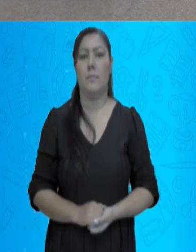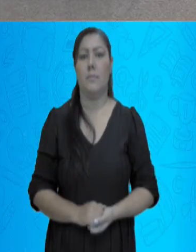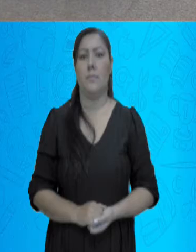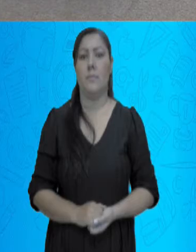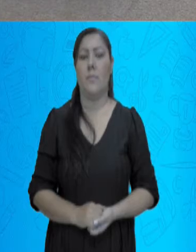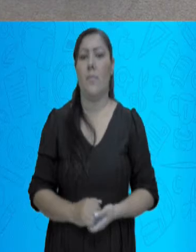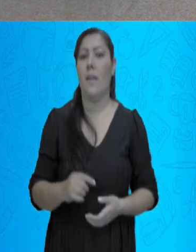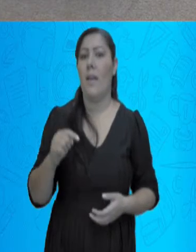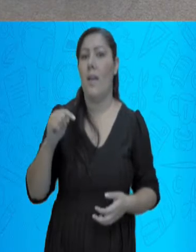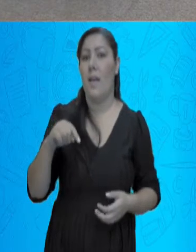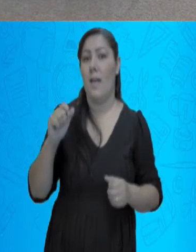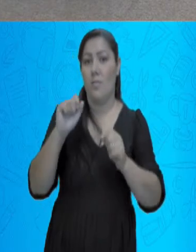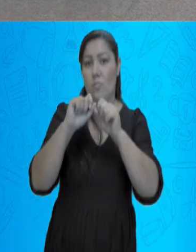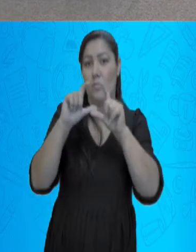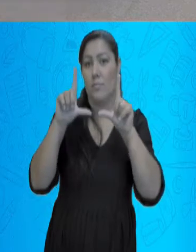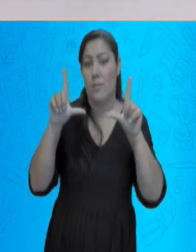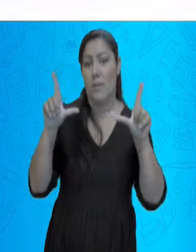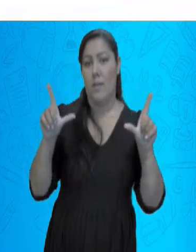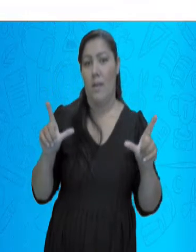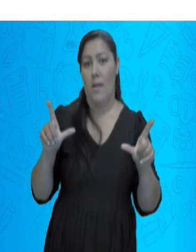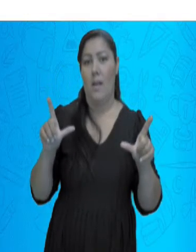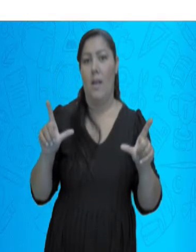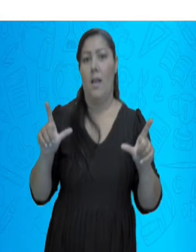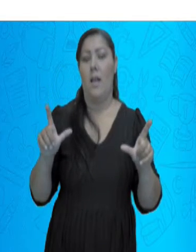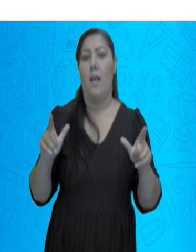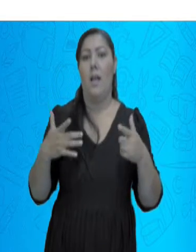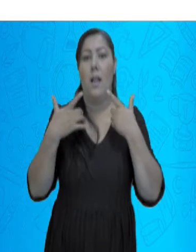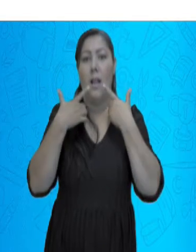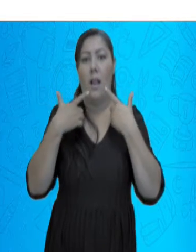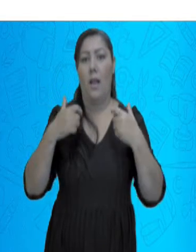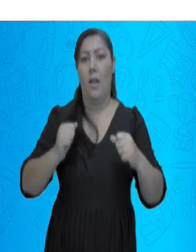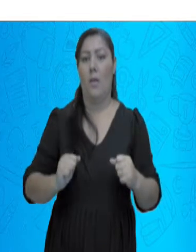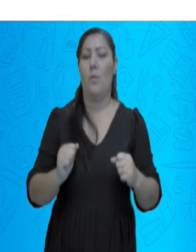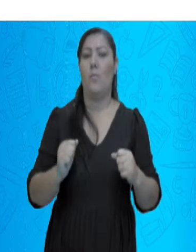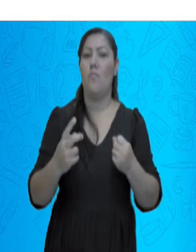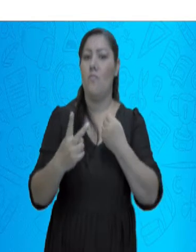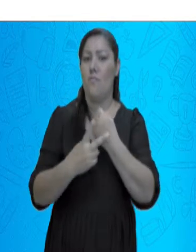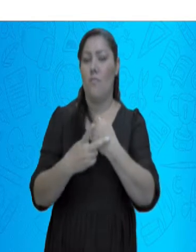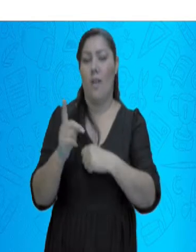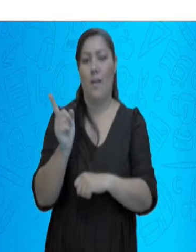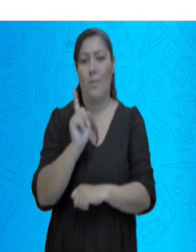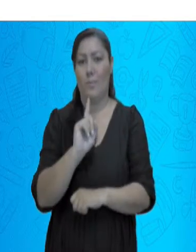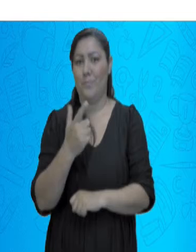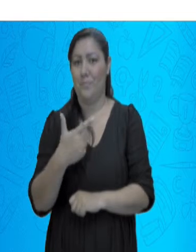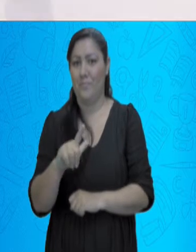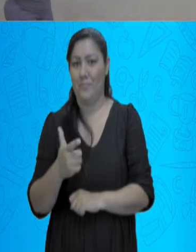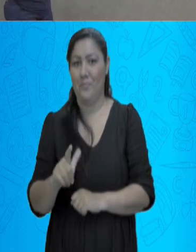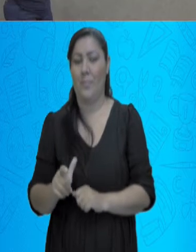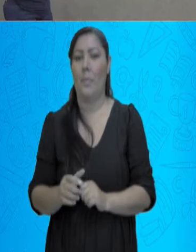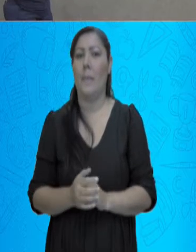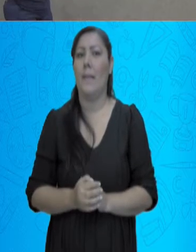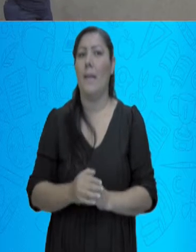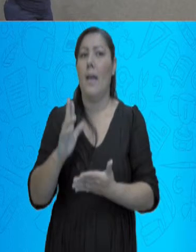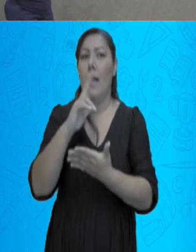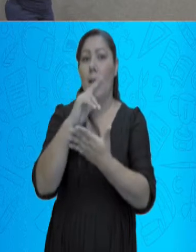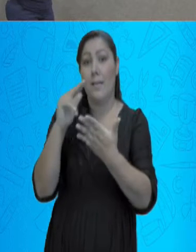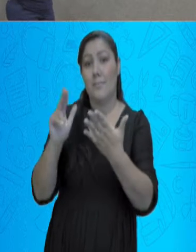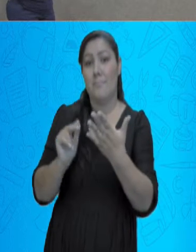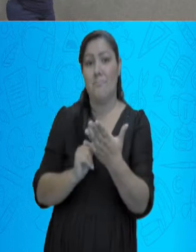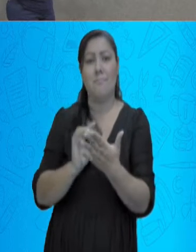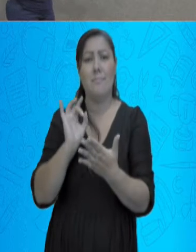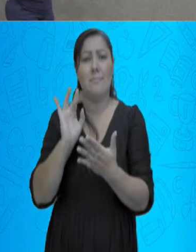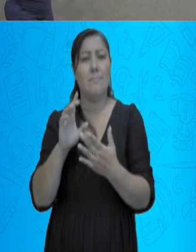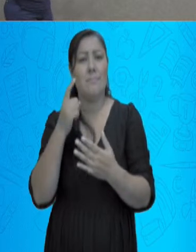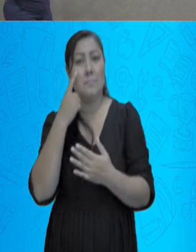Já aqui temos cartazes não verbais. Observem a imagem. Eu tenho apenas uma imagem, não é mesmo?